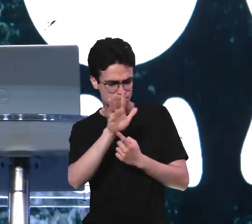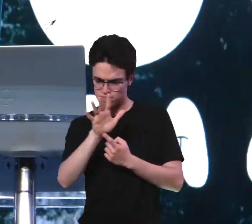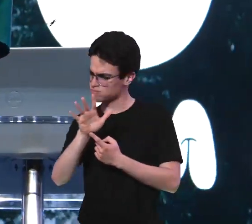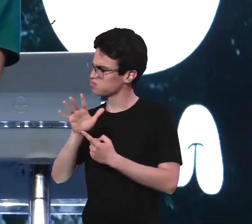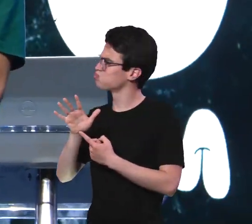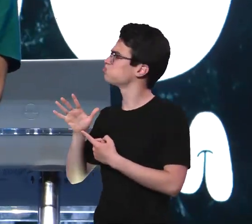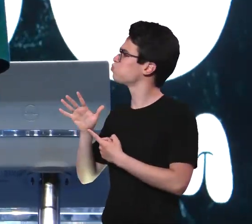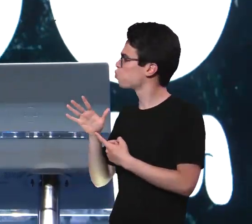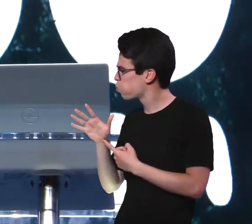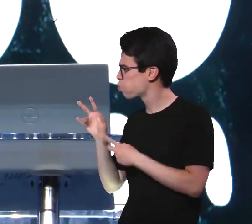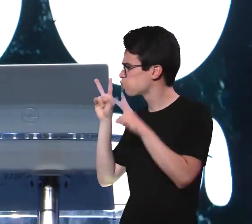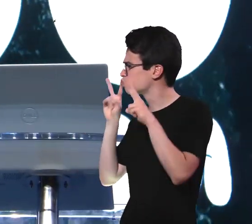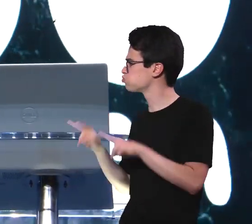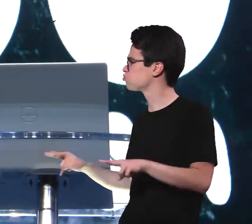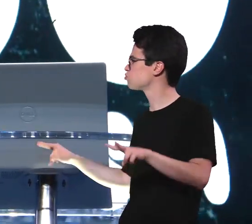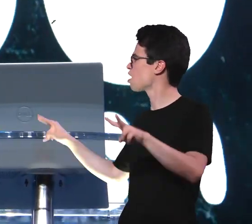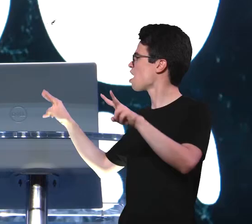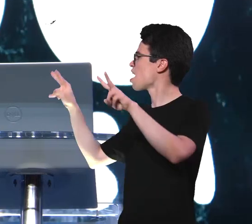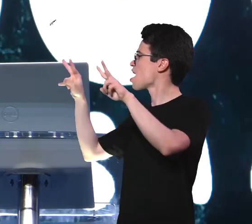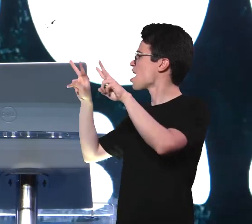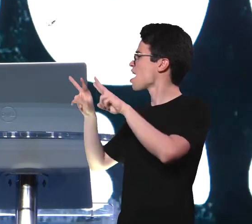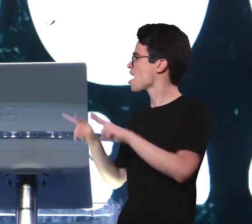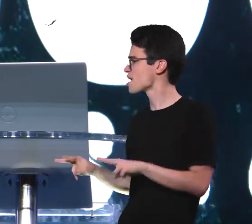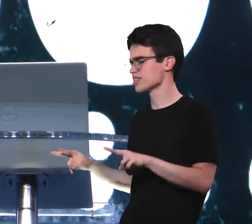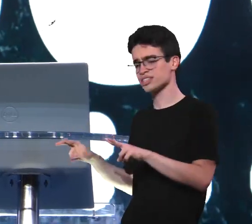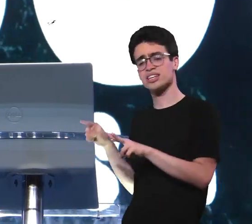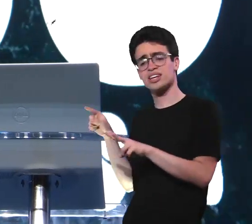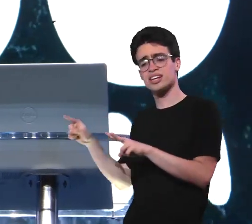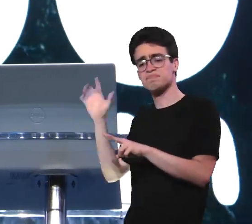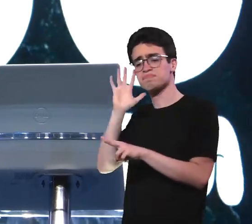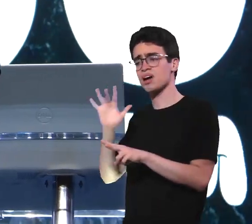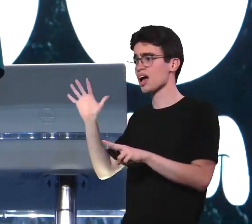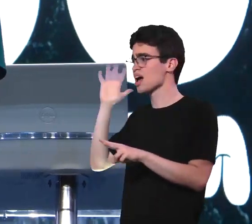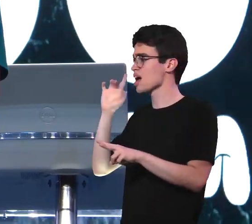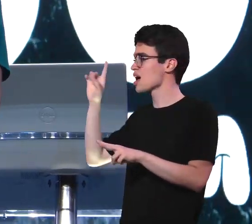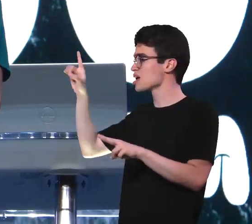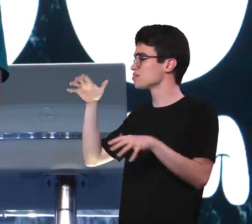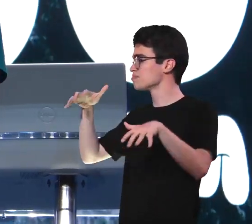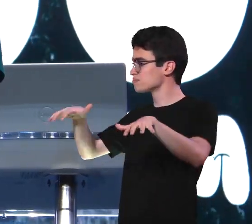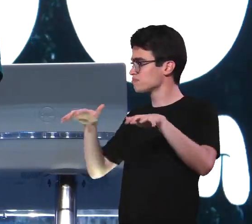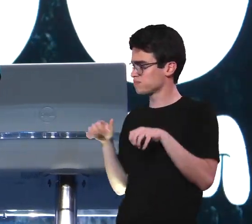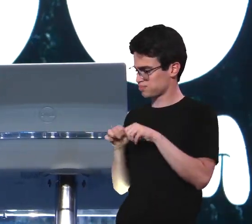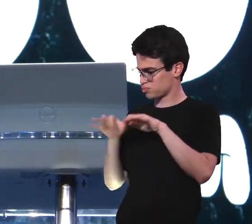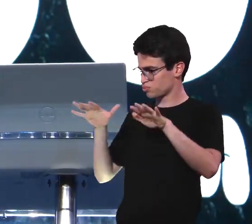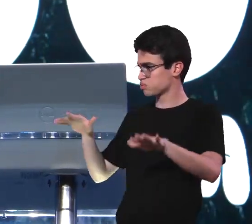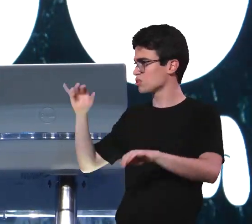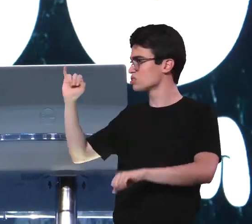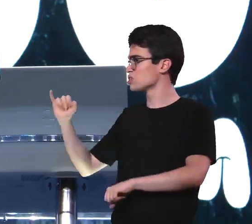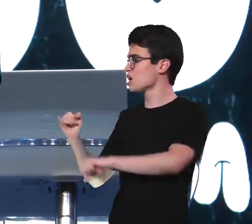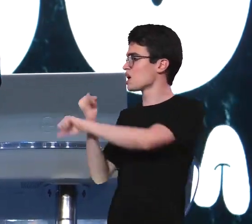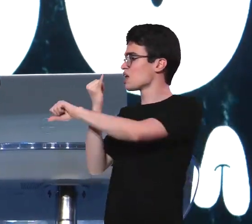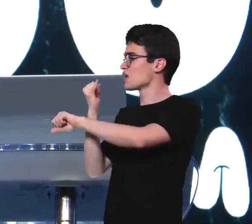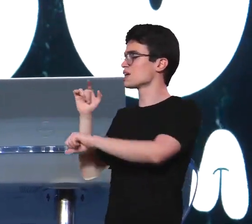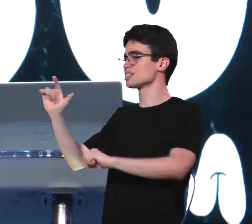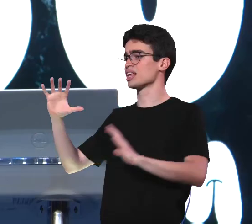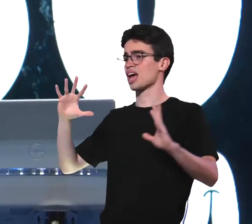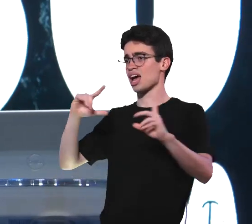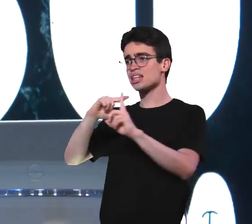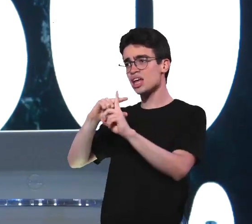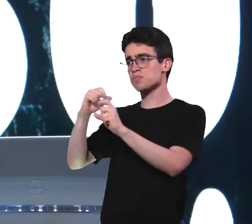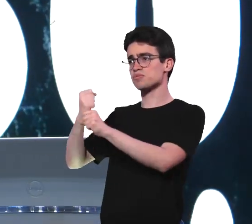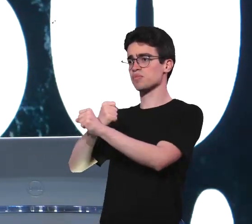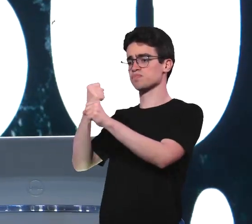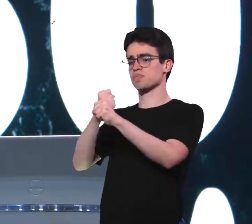Deus mostrando aquilo para ele. E ele imaginando o rio de Deus passando por Jerusalém, reconstruindo o templo e reconstruindo